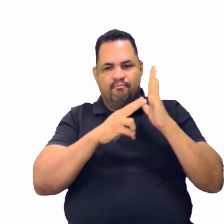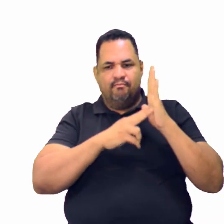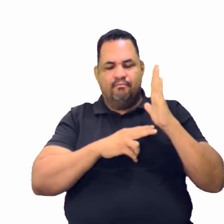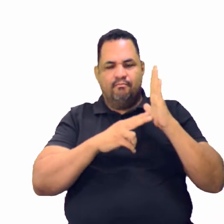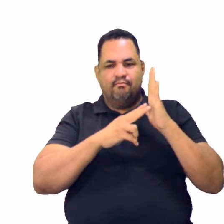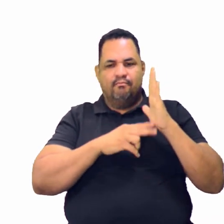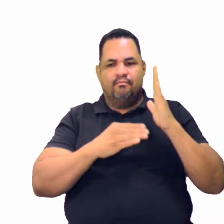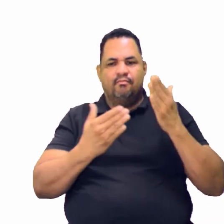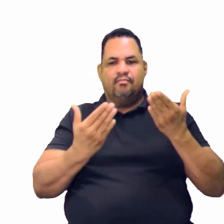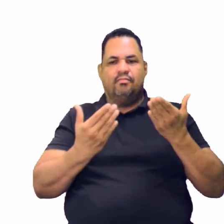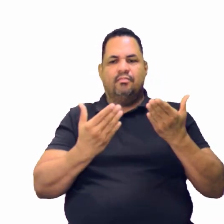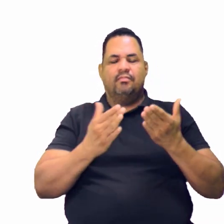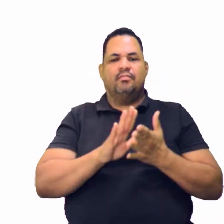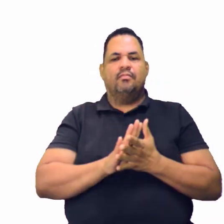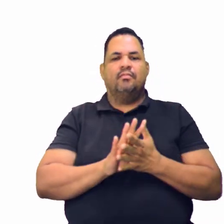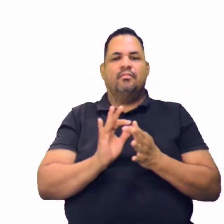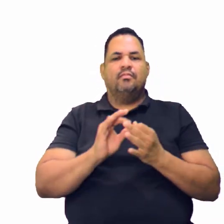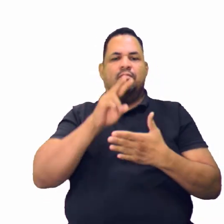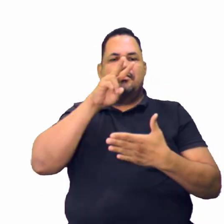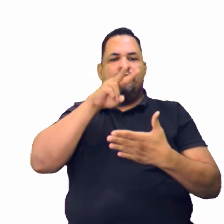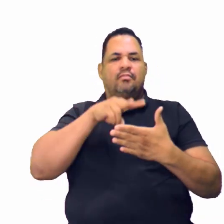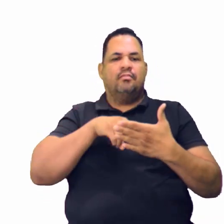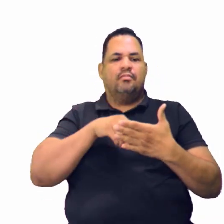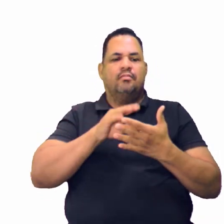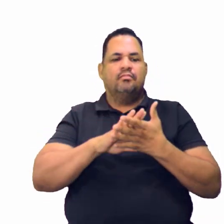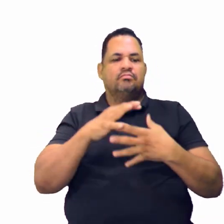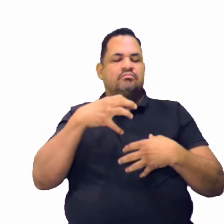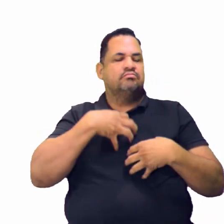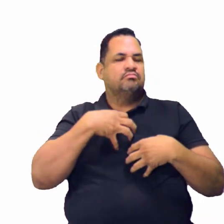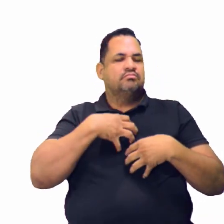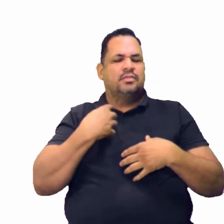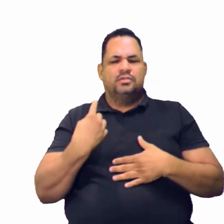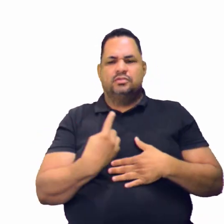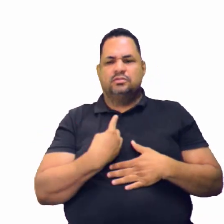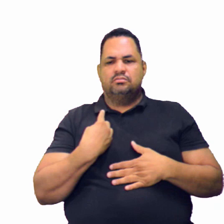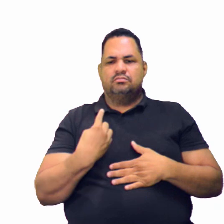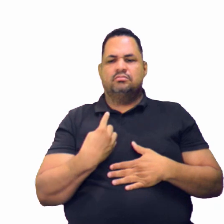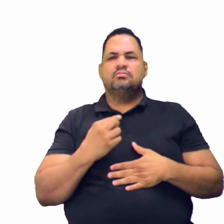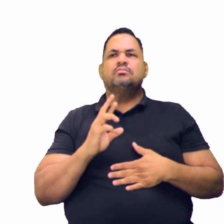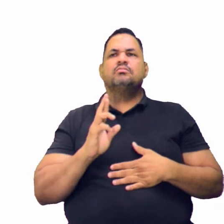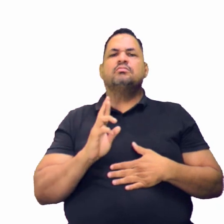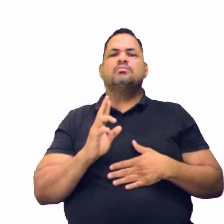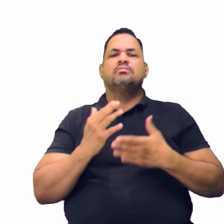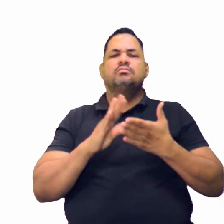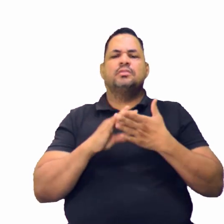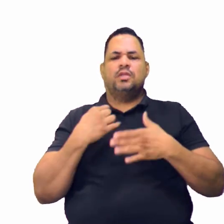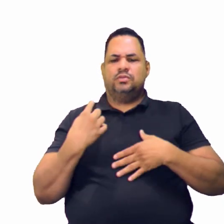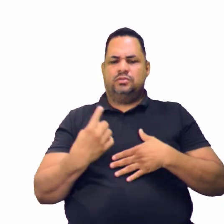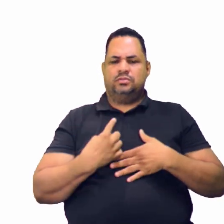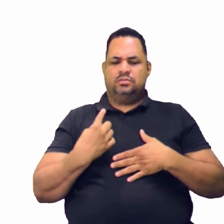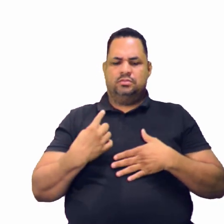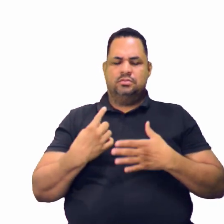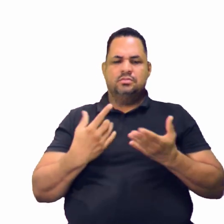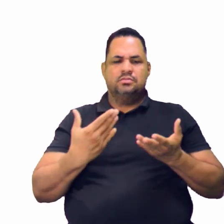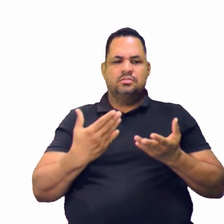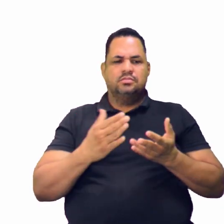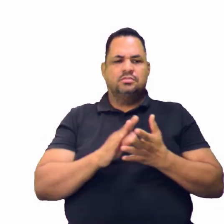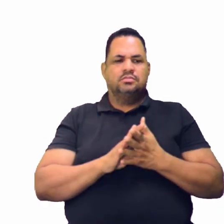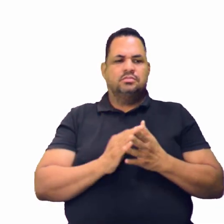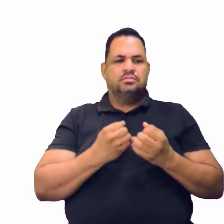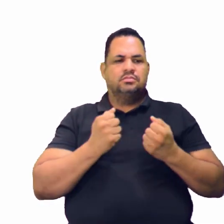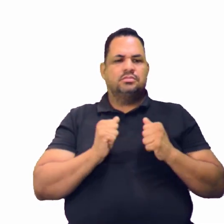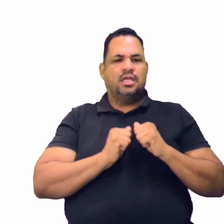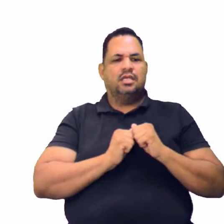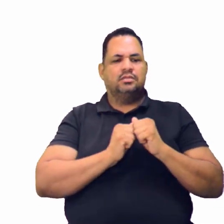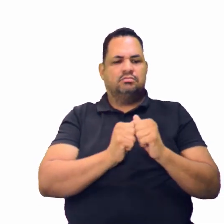Vocabulários. Na leitura você não se sente só. Quem disse que você, quando está lendo um livro, você está só? Você está